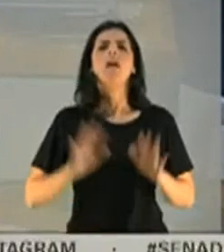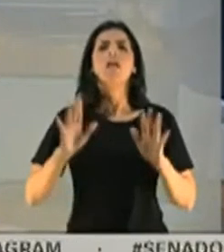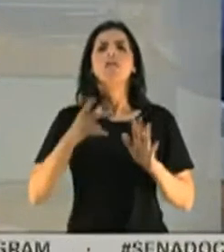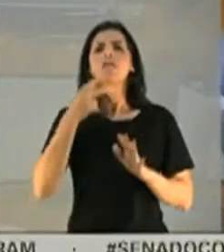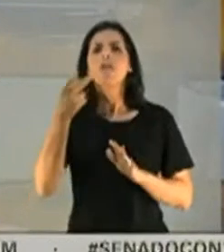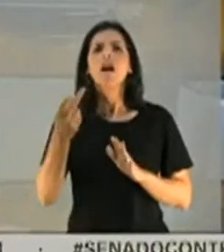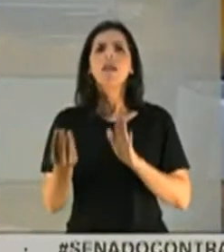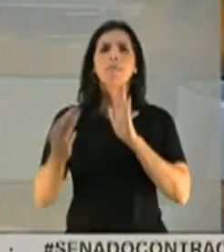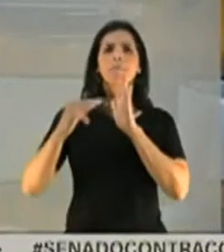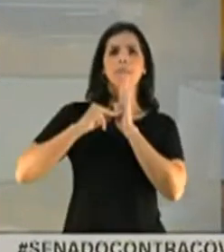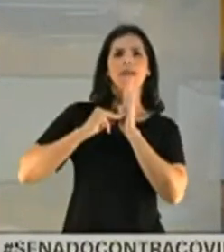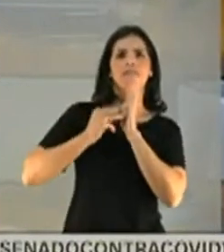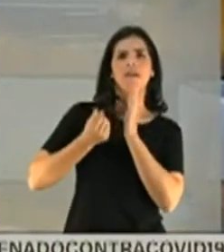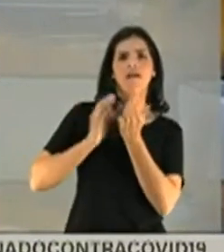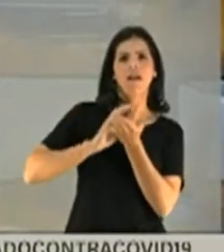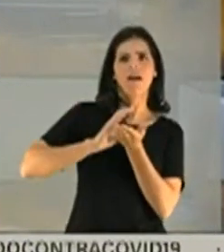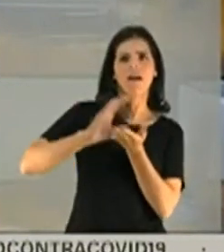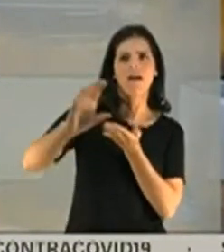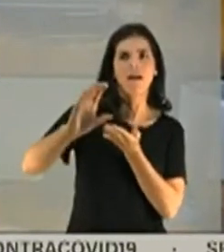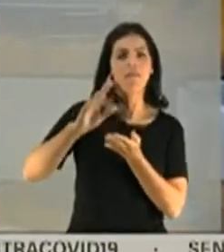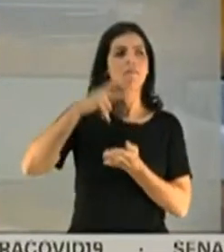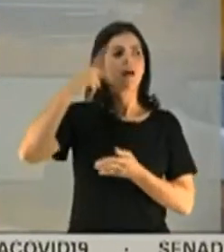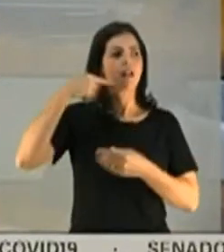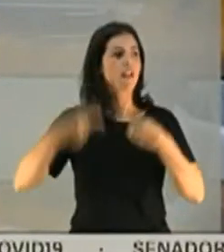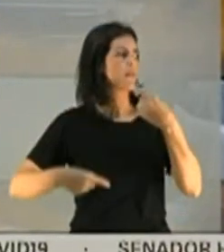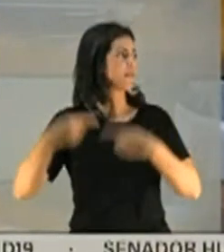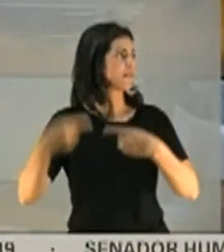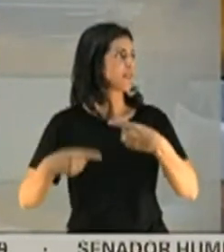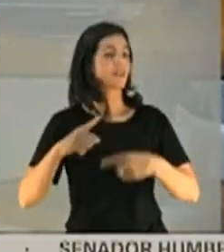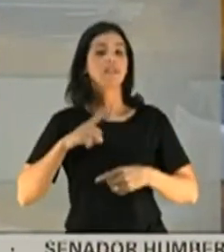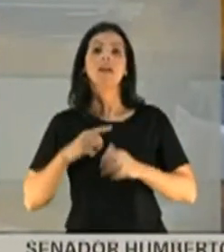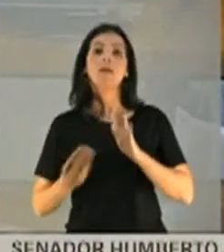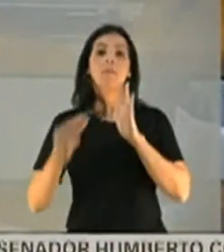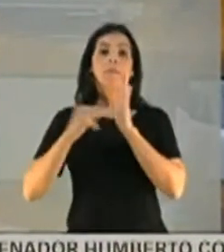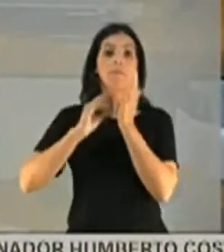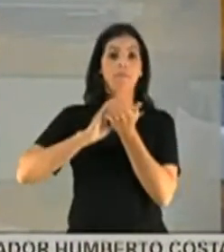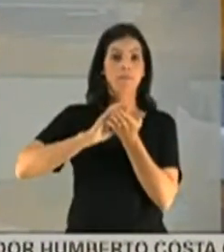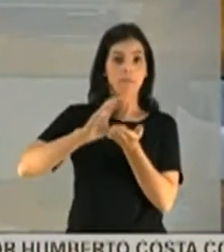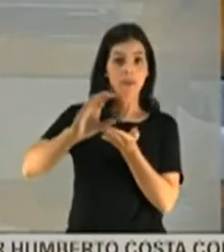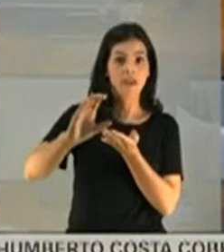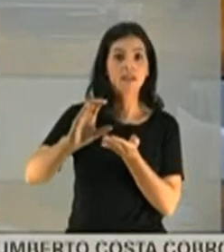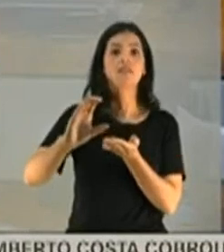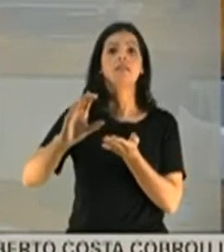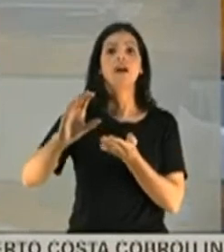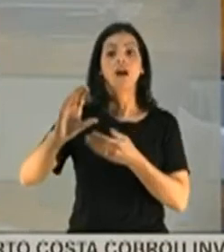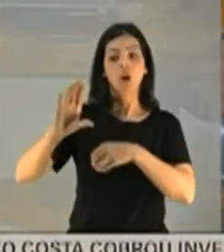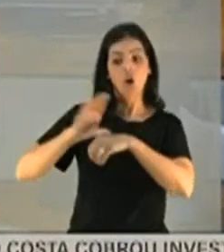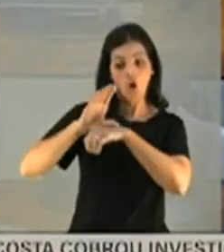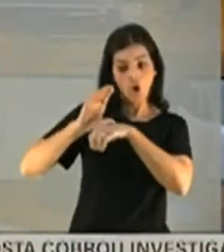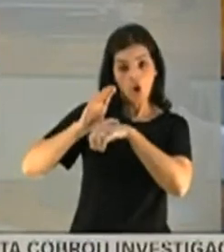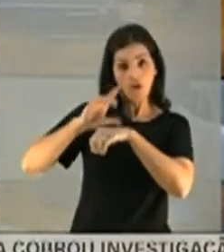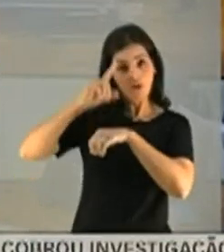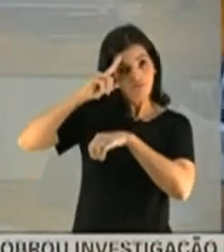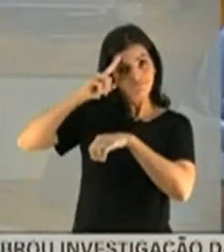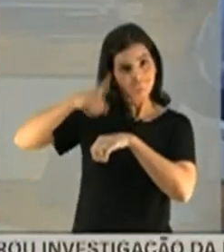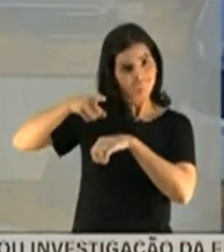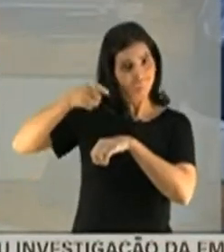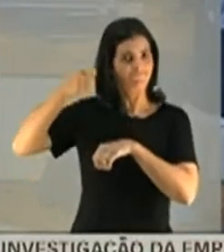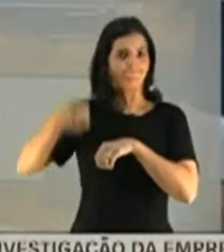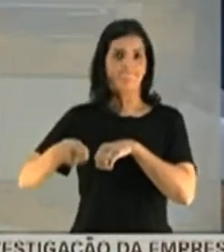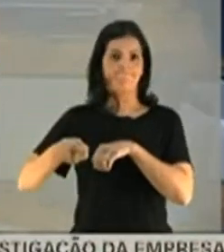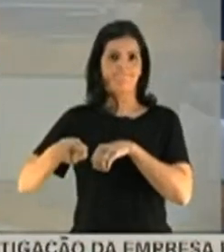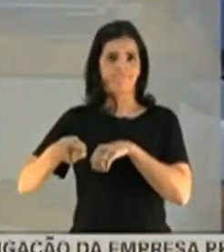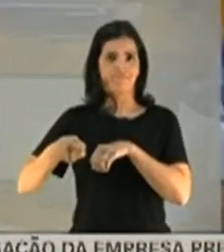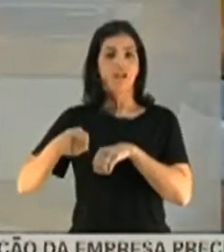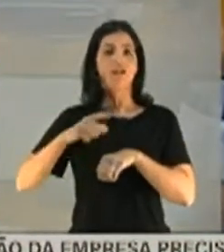fala de emendas extras parlamentares. Nós temos as emendas constitucionais, né, aquelas impositivas, E